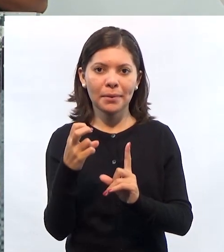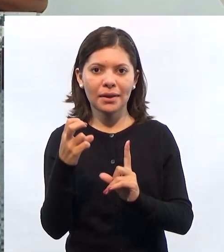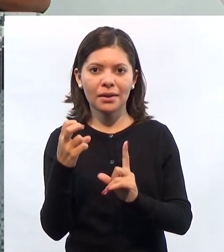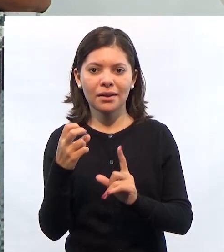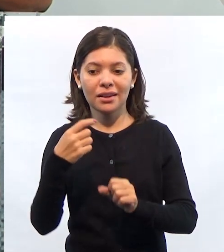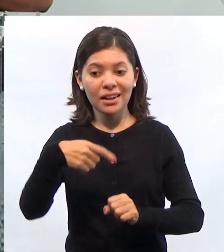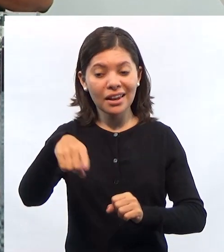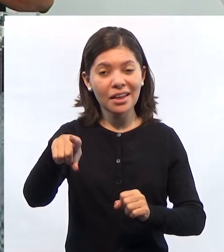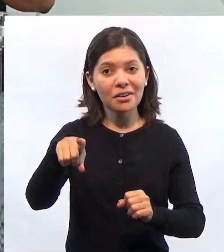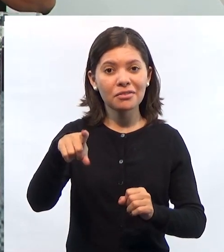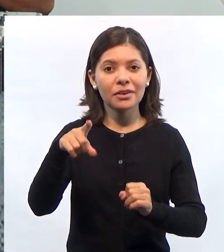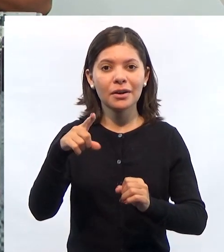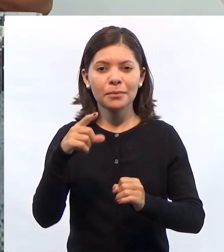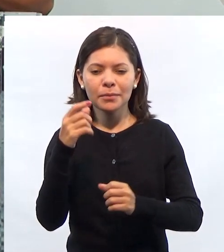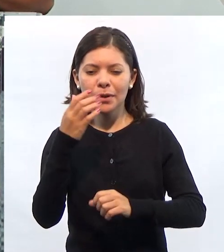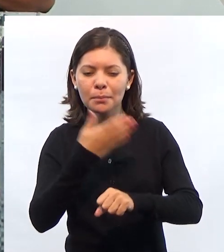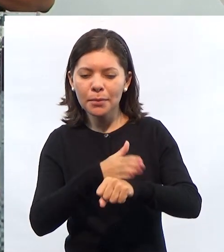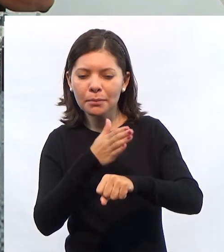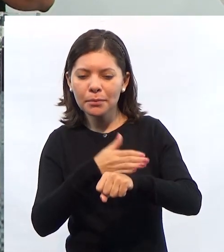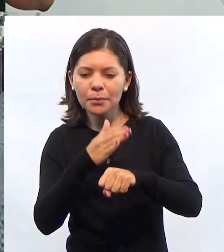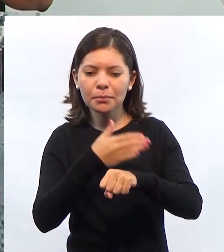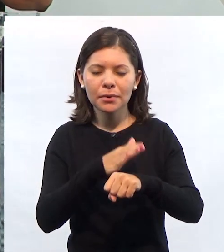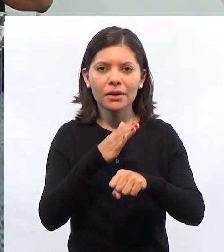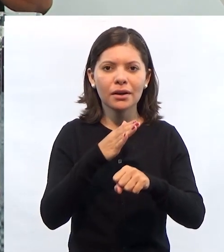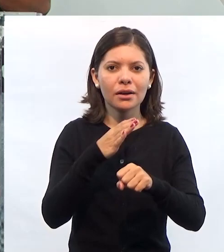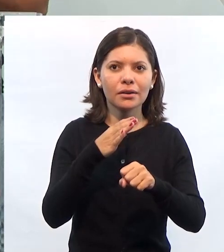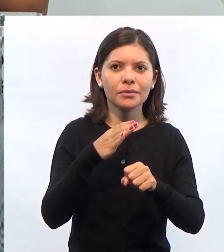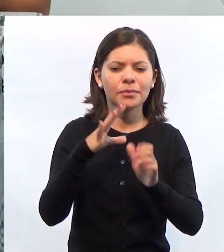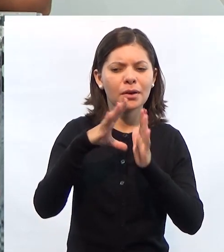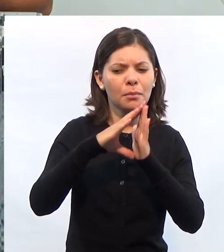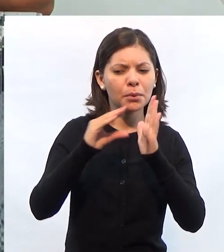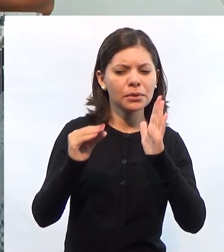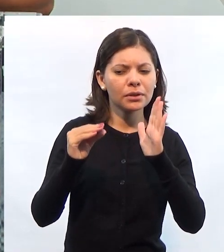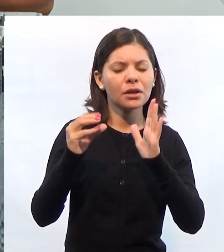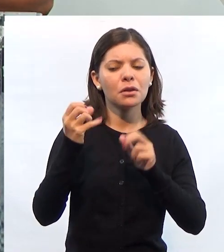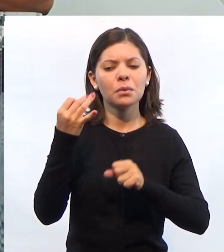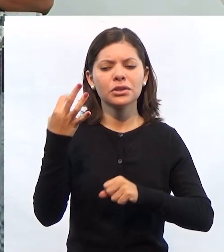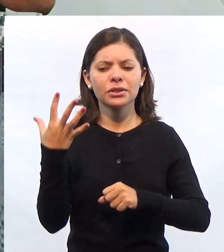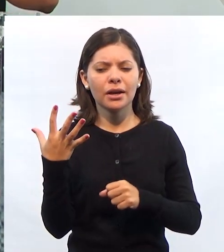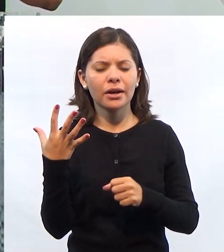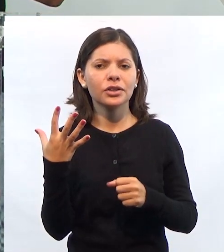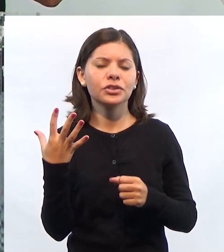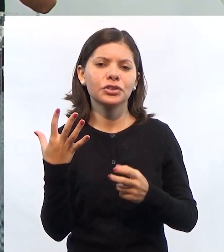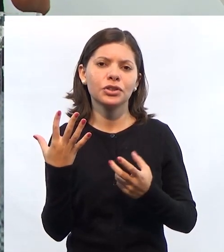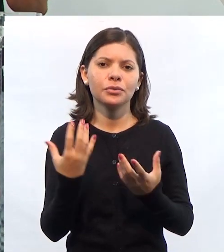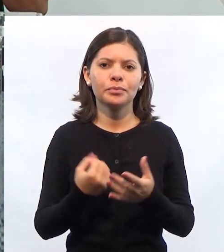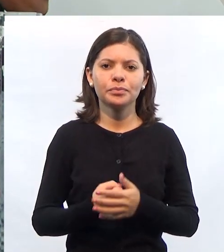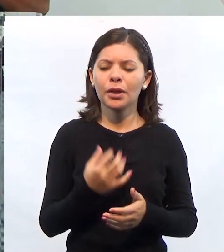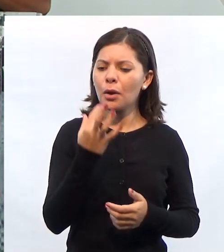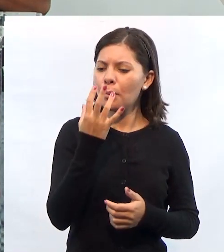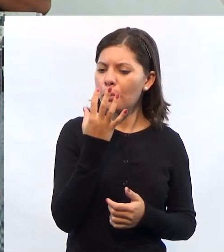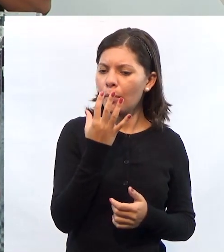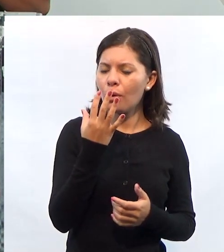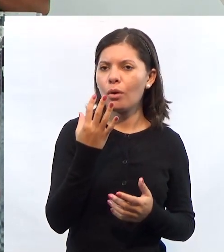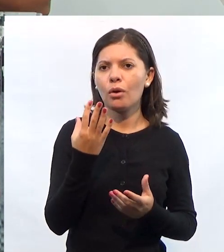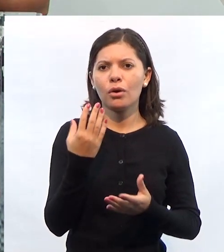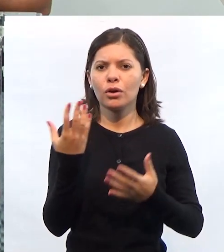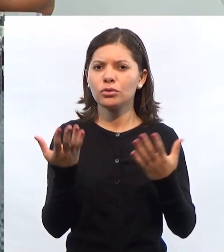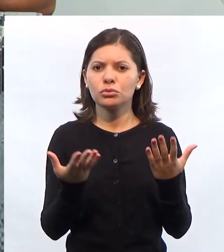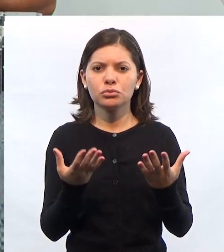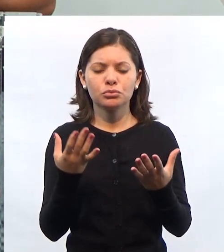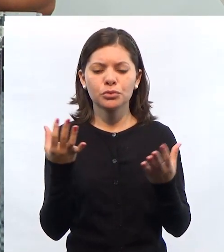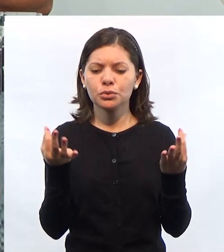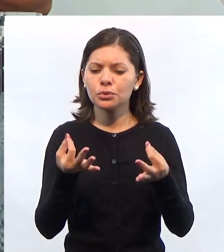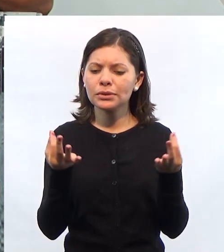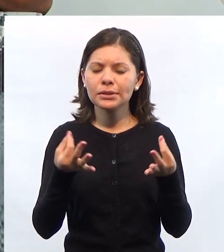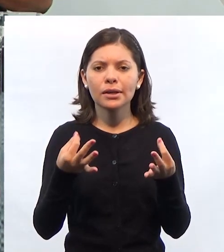leva para um laboratório ela eles vão testar uma mostra vê se ela está com a quantidade de açúcar de sabor de corante Mas